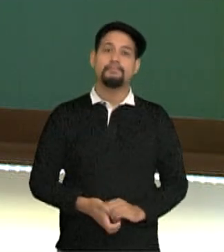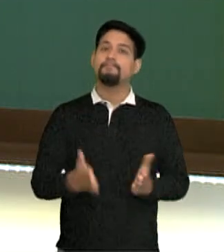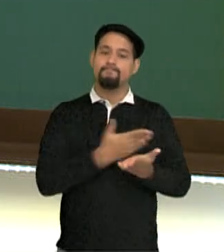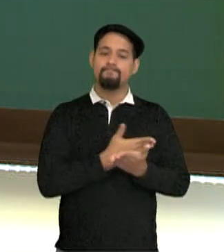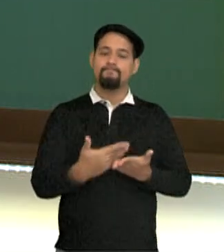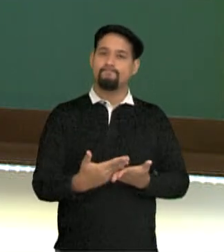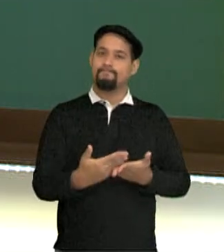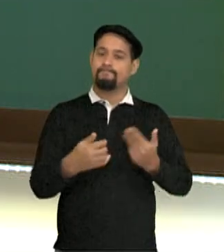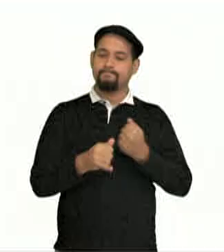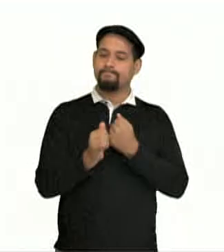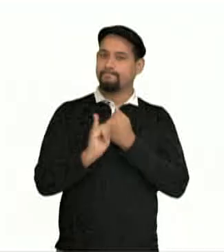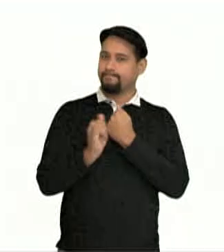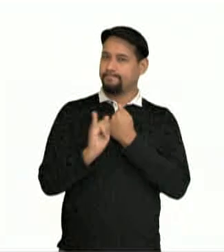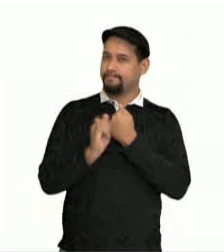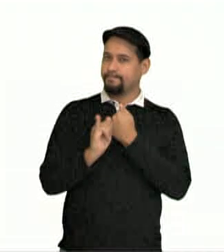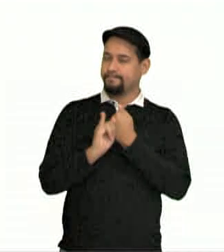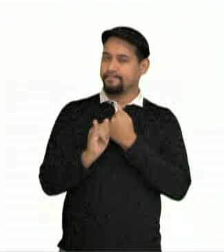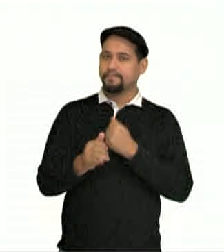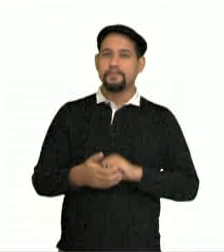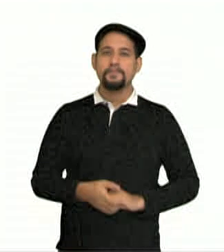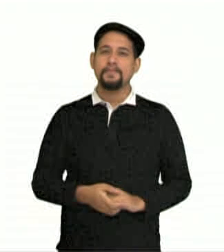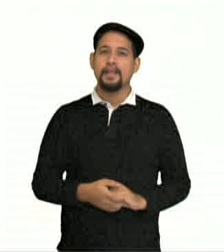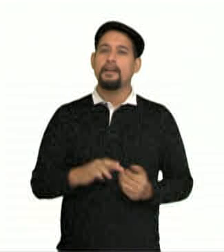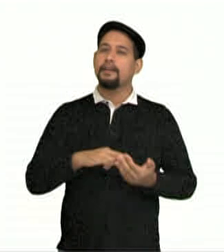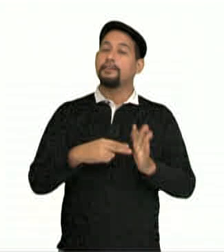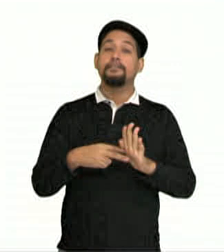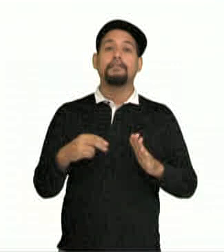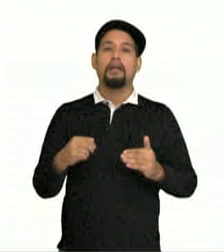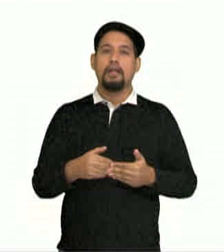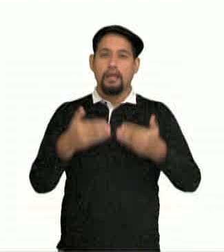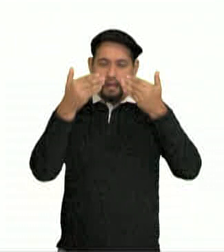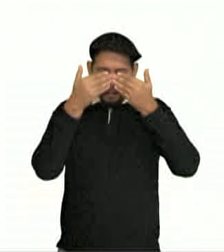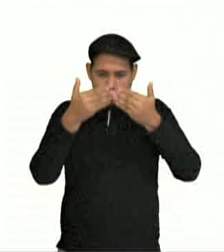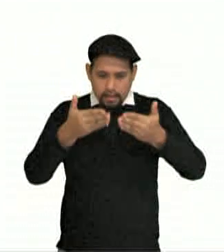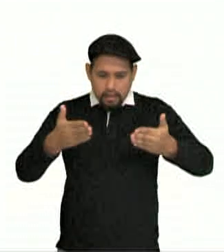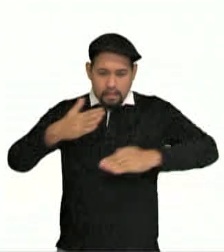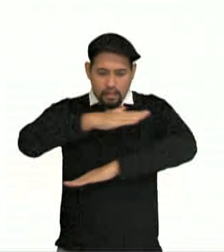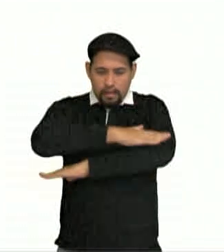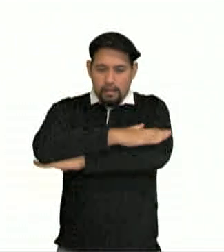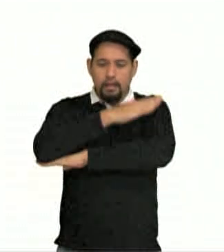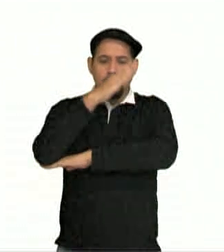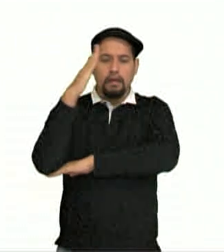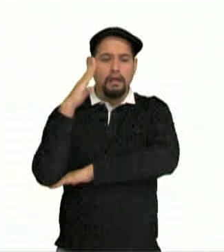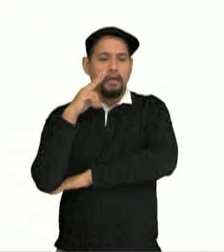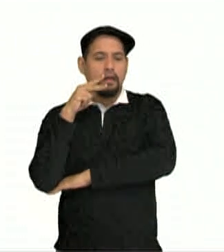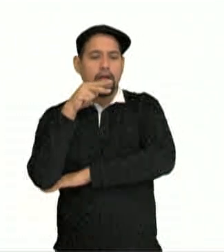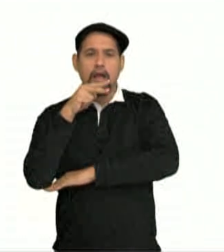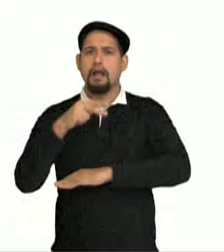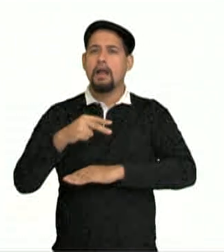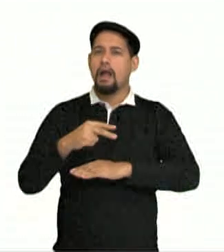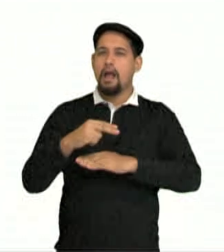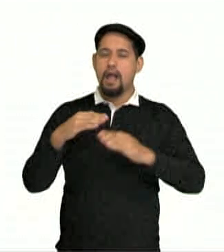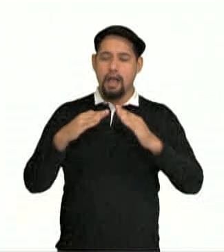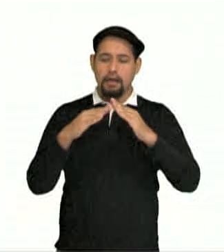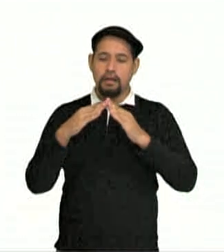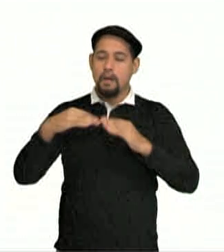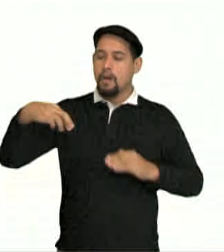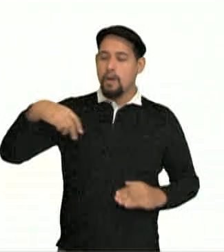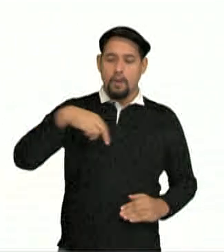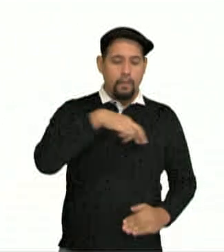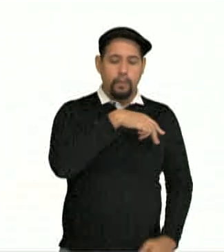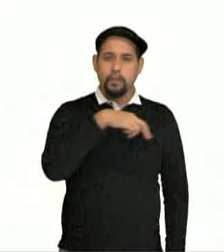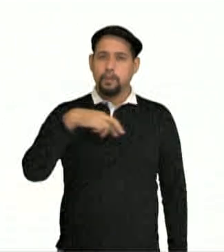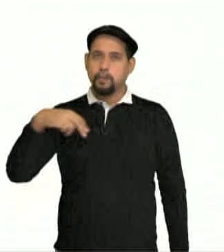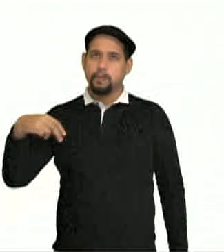Iniciando a crônica. Ela abriu a janela e ali estava ele, diante da casa, caminhando de um lado para o